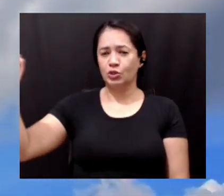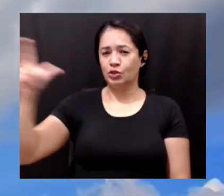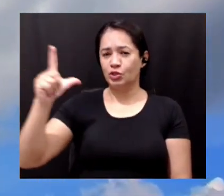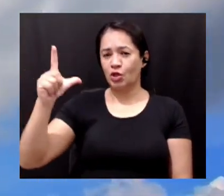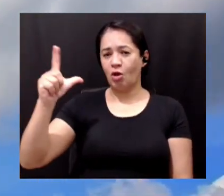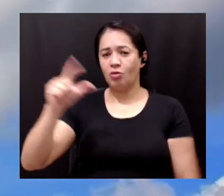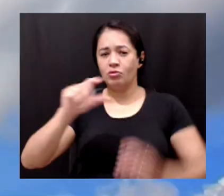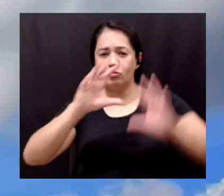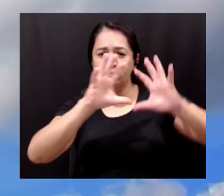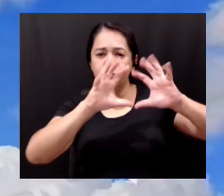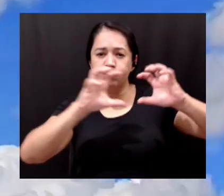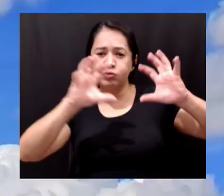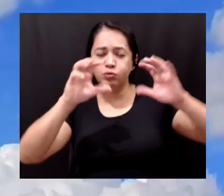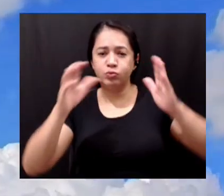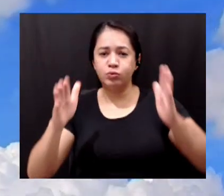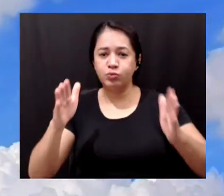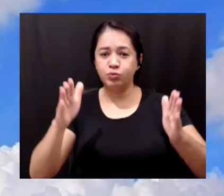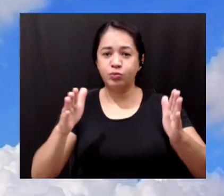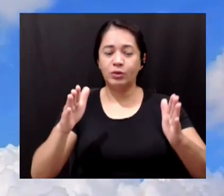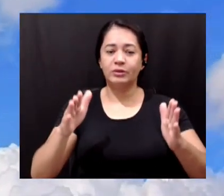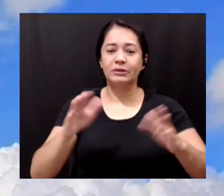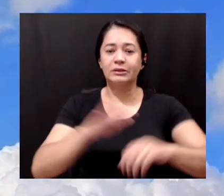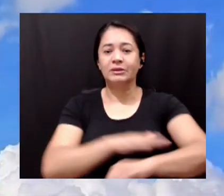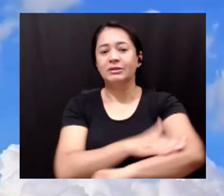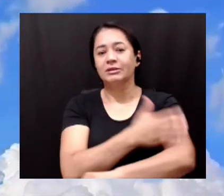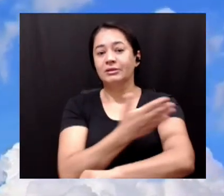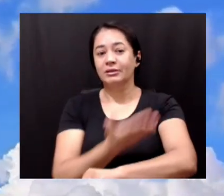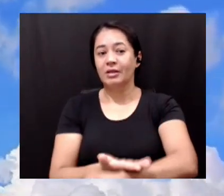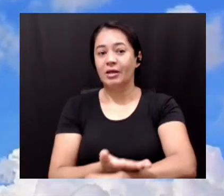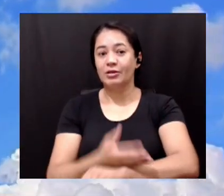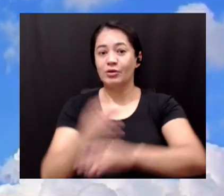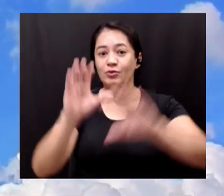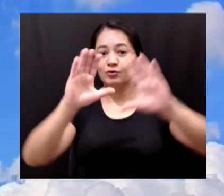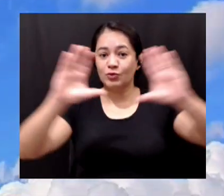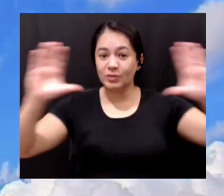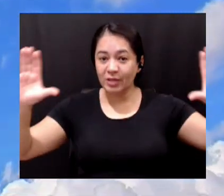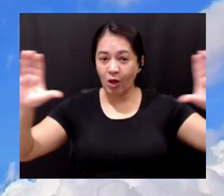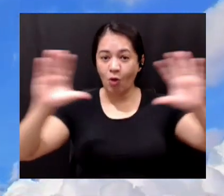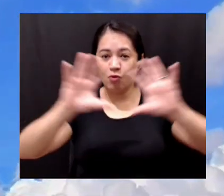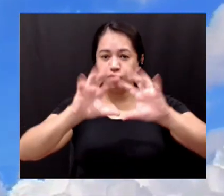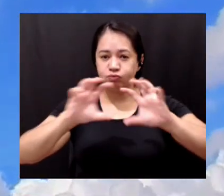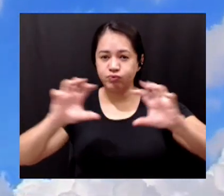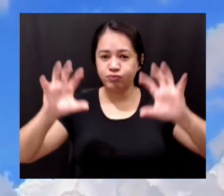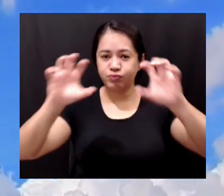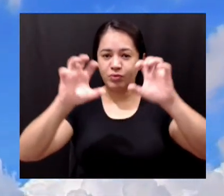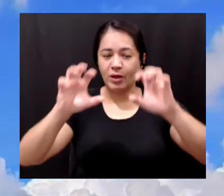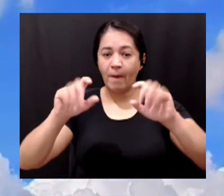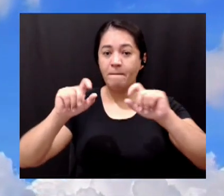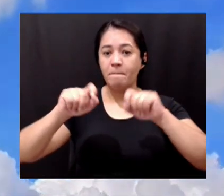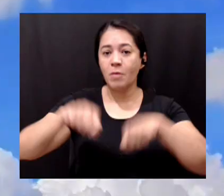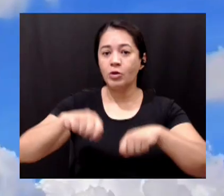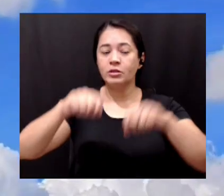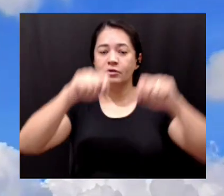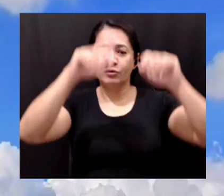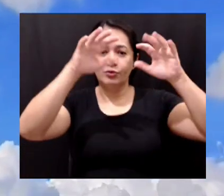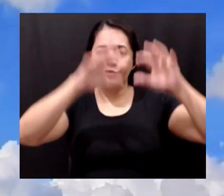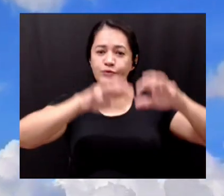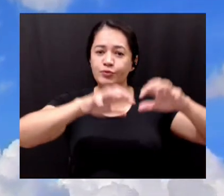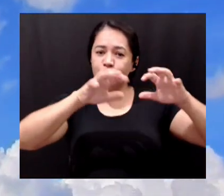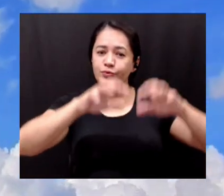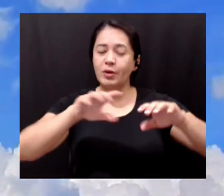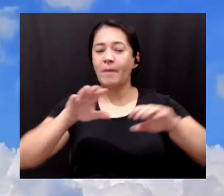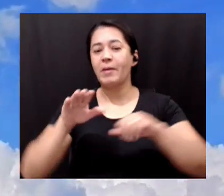dia, períodos de céu nublado, probabilidade de chuva à tarde e noite também com